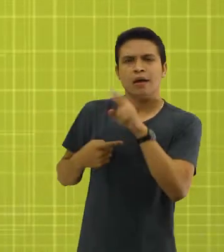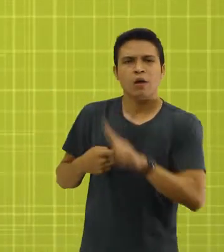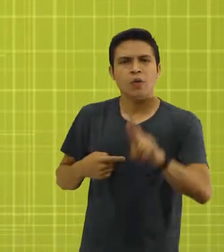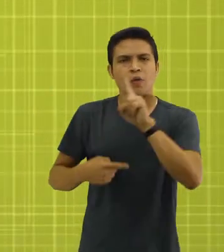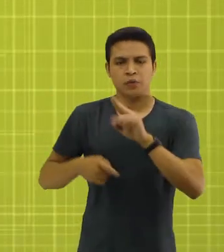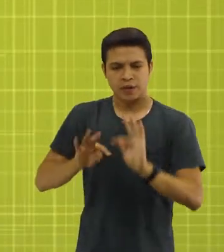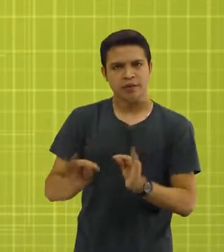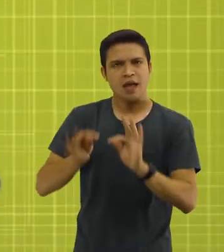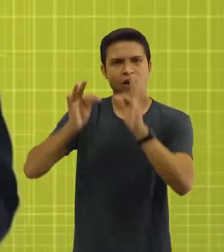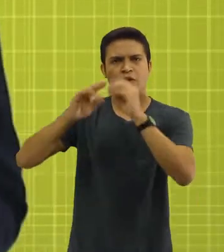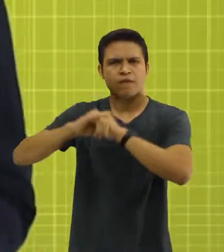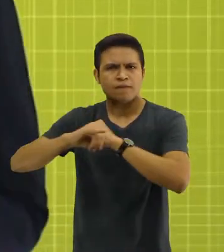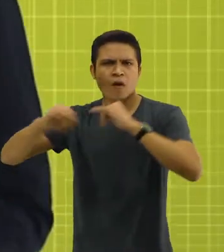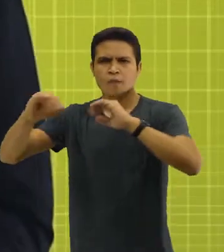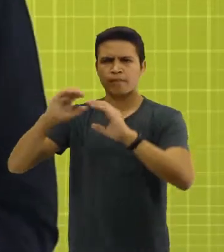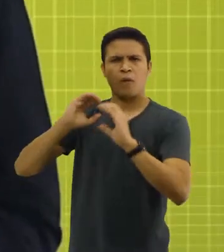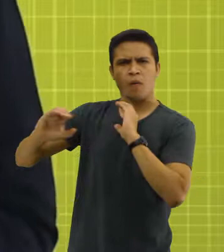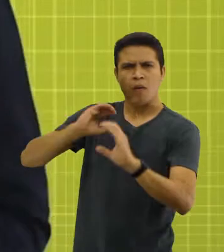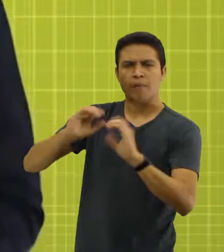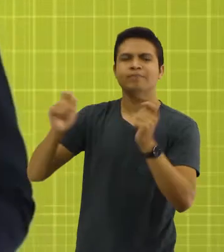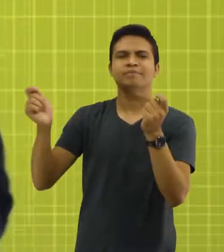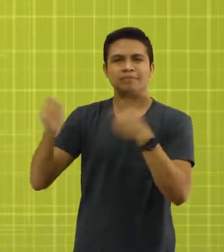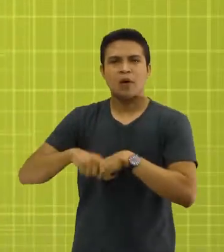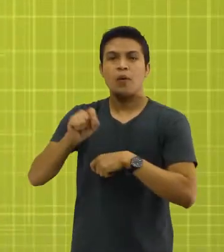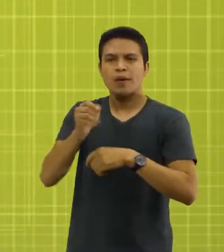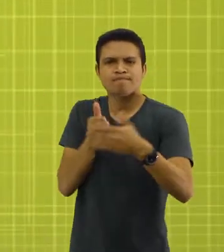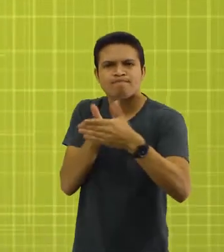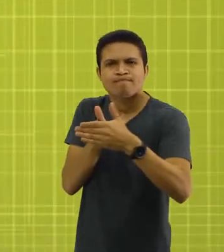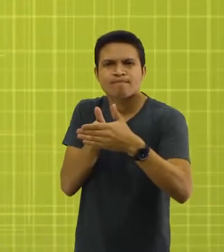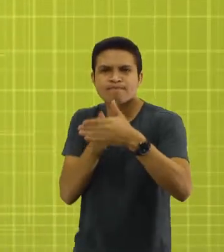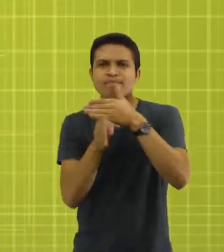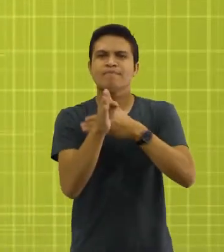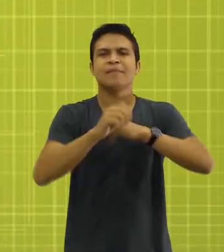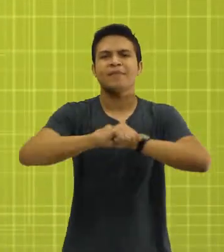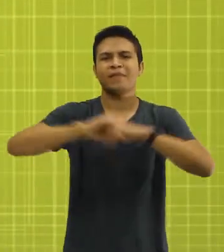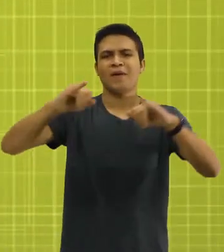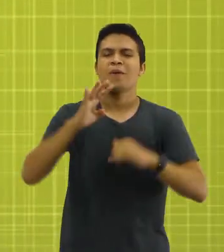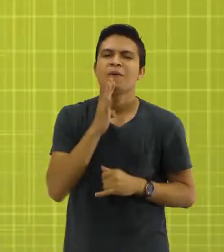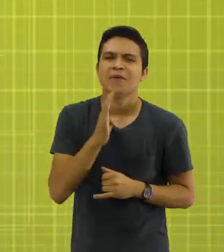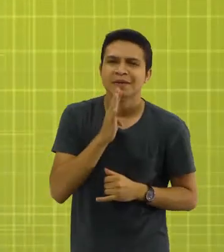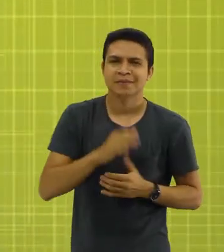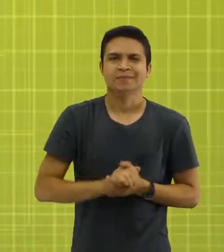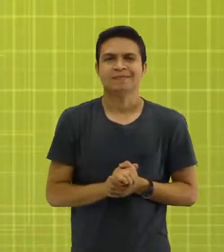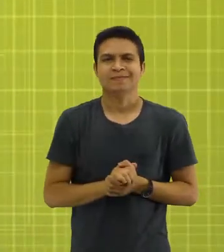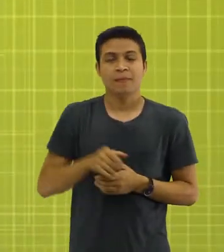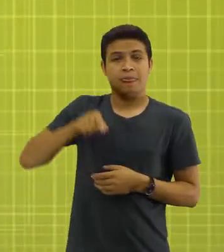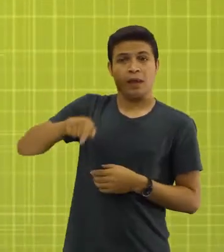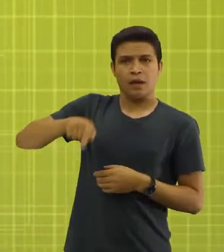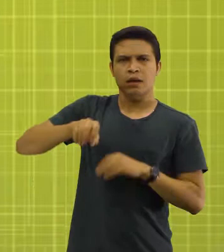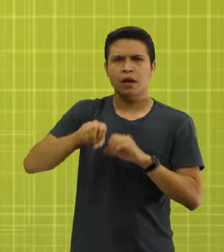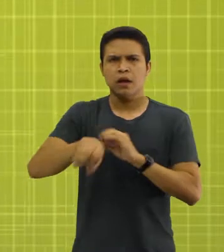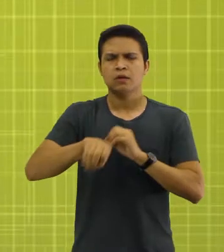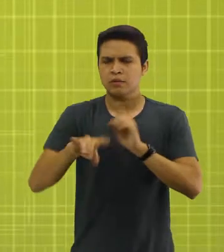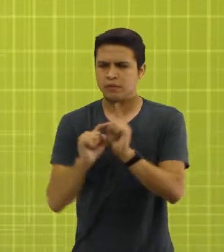utilizando de tecnologias de informação e comunicação, transpõe obstáculos à conquista desse conhecimento. Esta modalidade